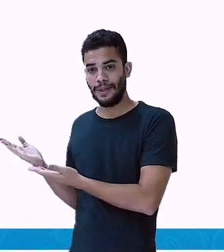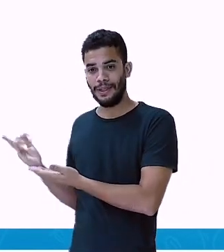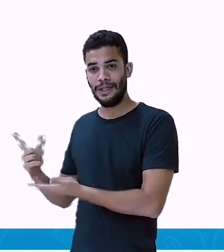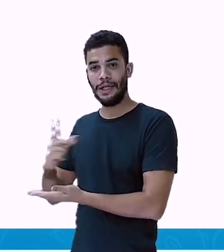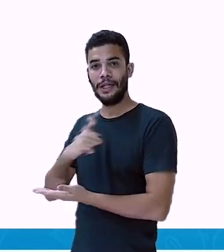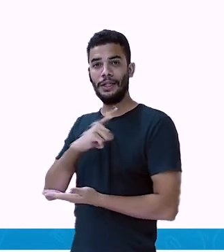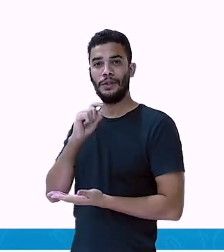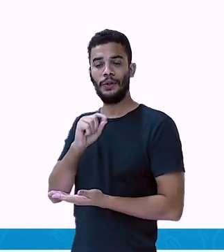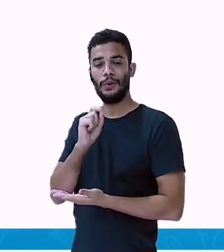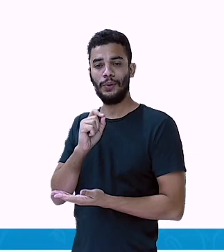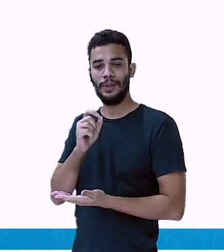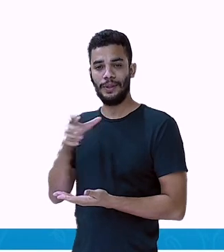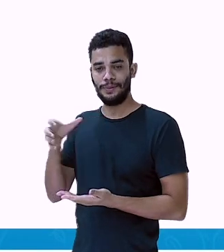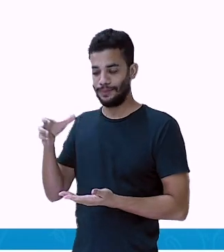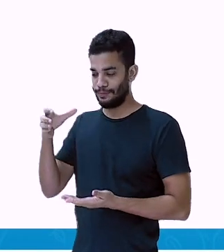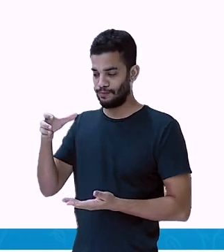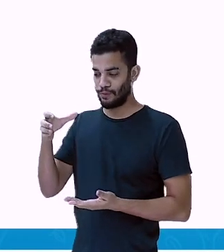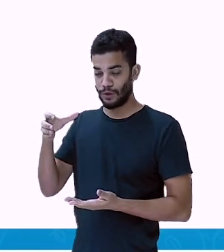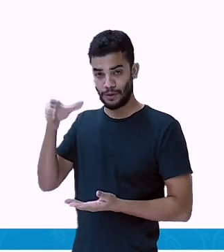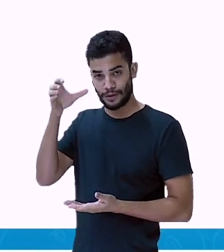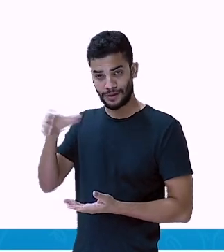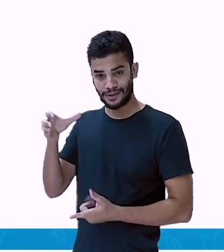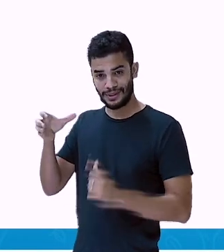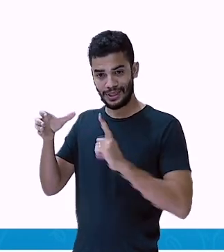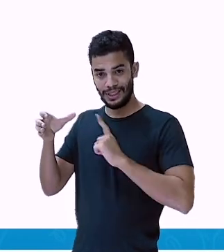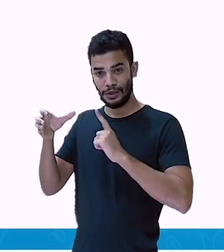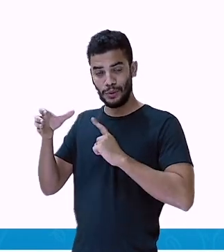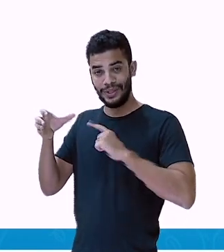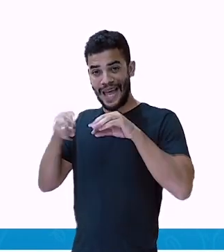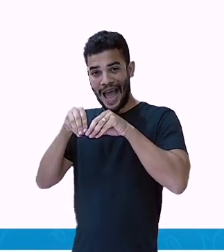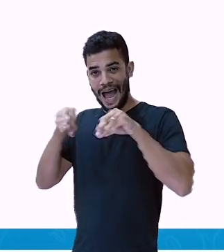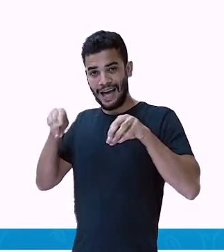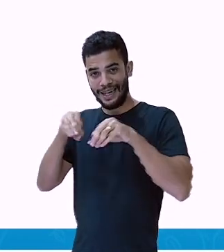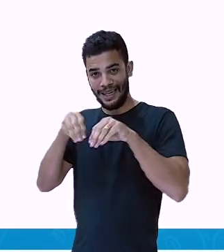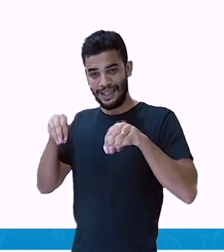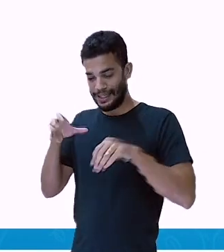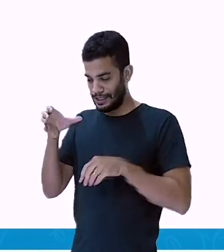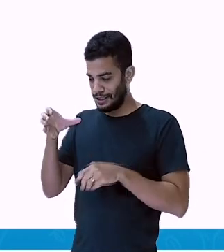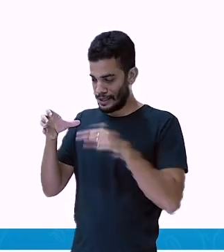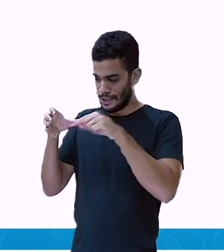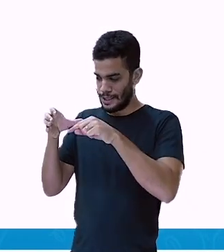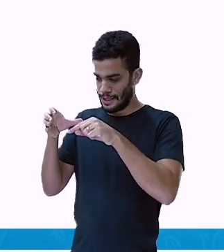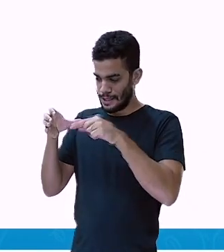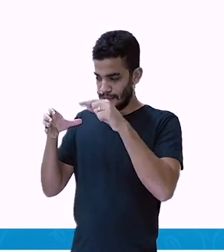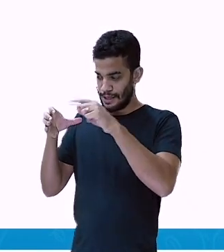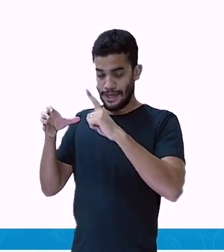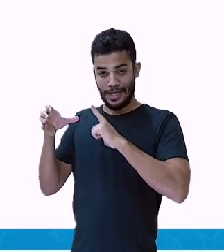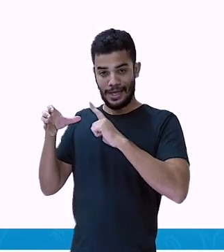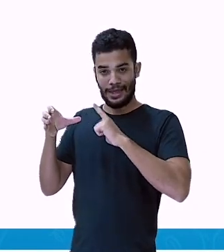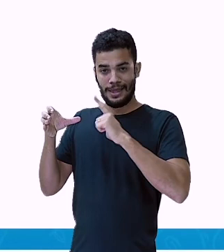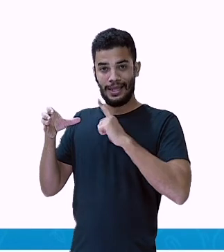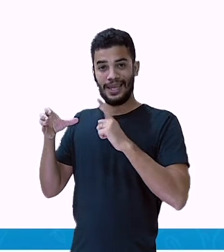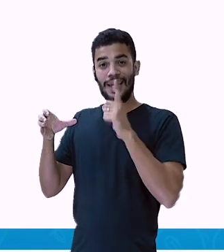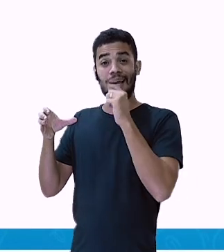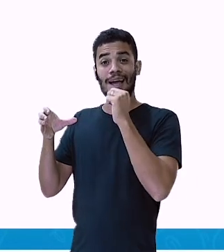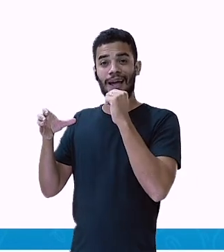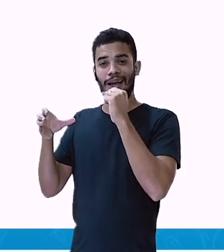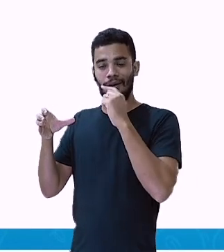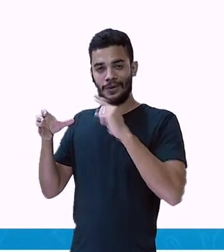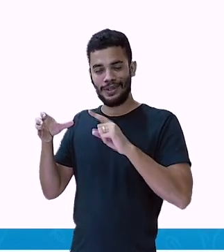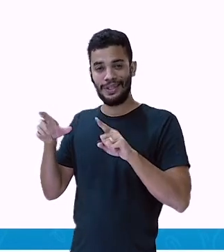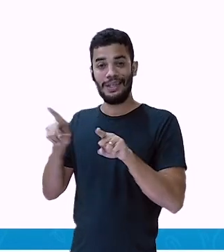mistura anterior de água e óleo, 2 fases, e acrescentei um terceiro componente,